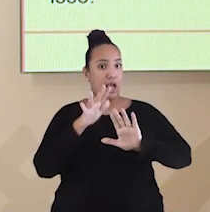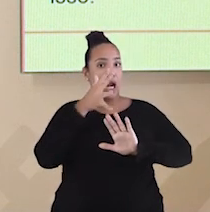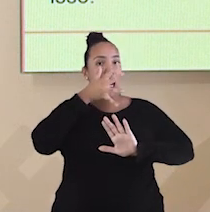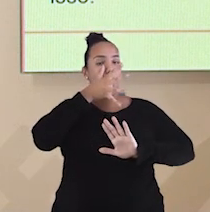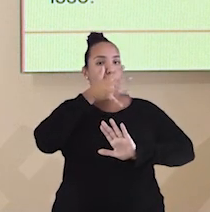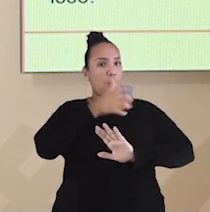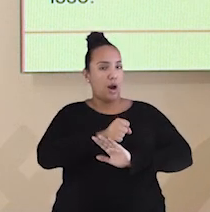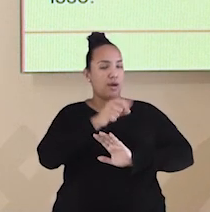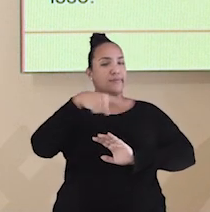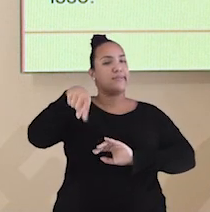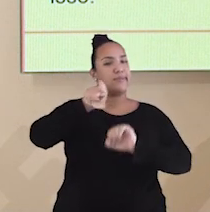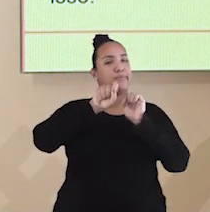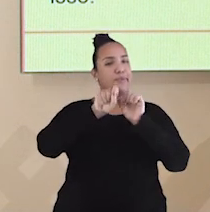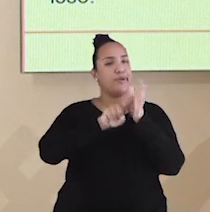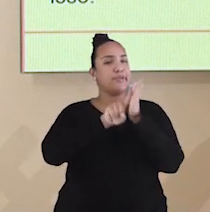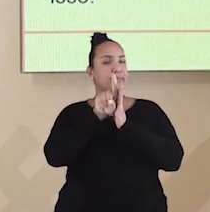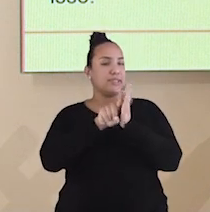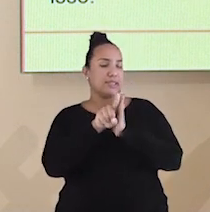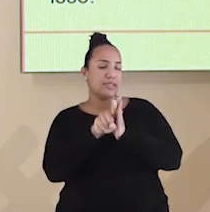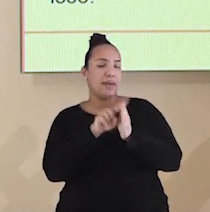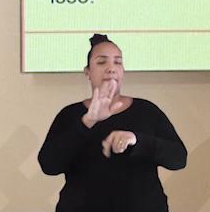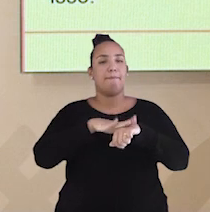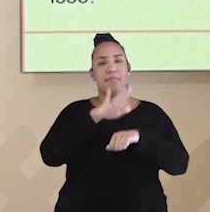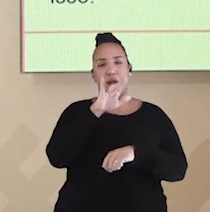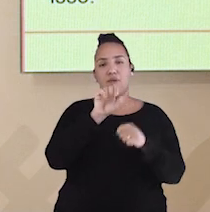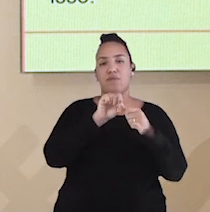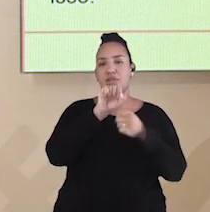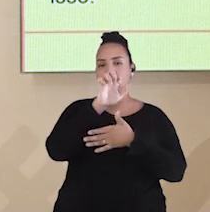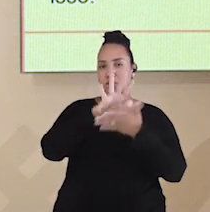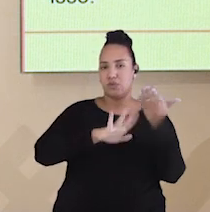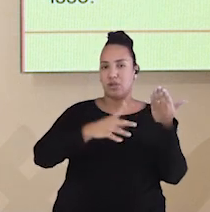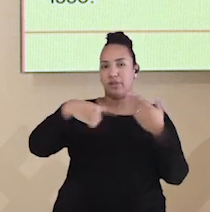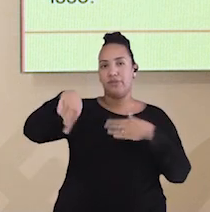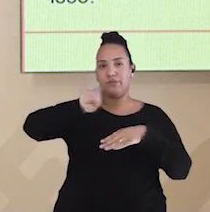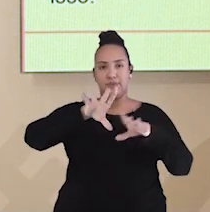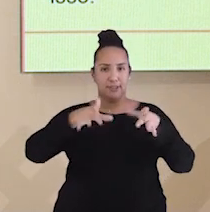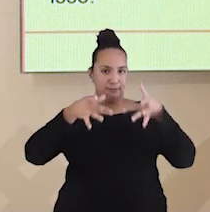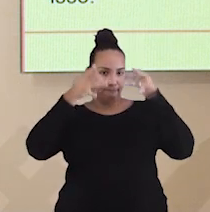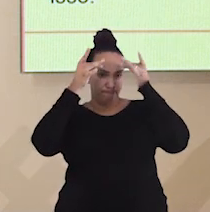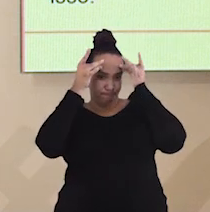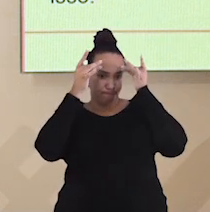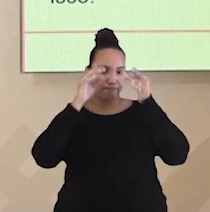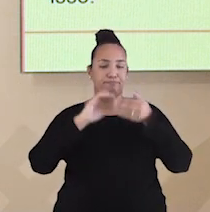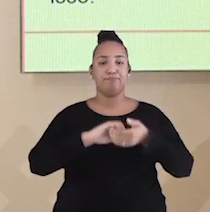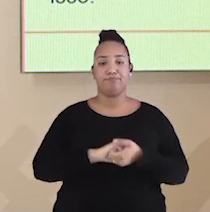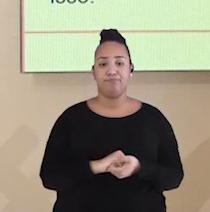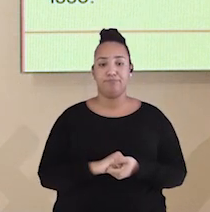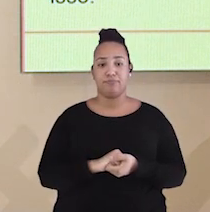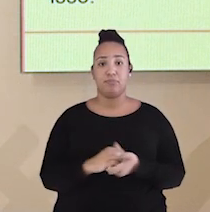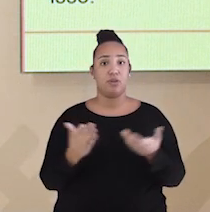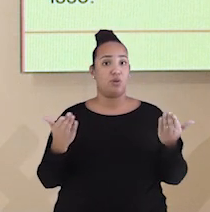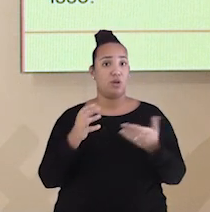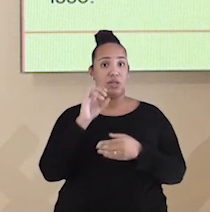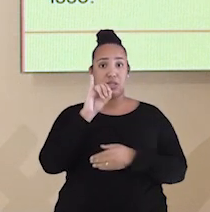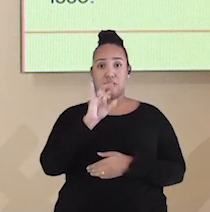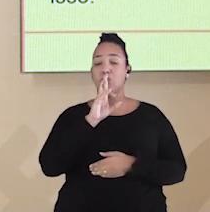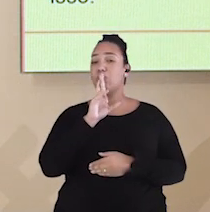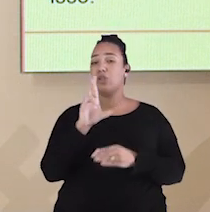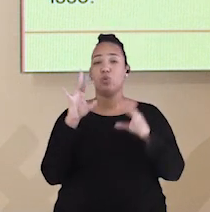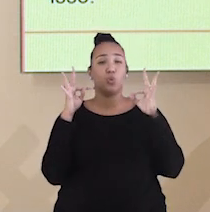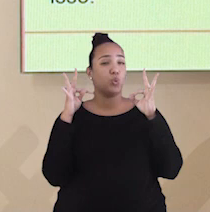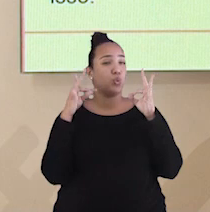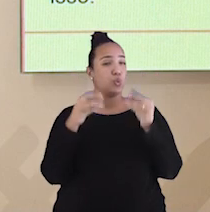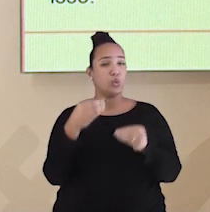está quase lá. Que tal fazer mais algumas atividades para compreender melhor a matéria? Agora, se você